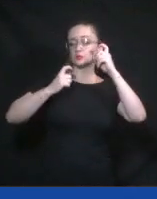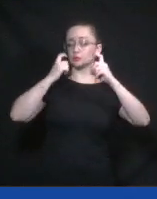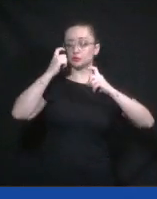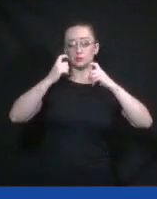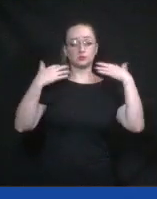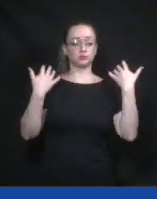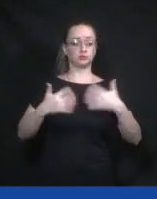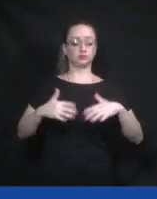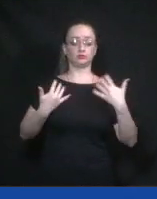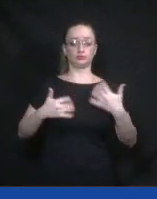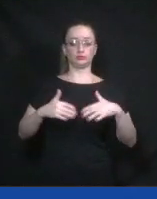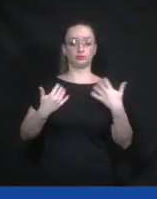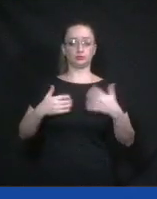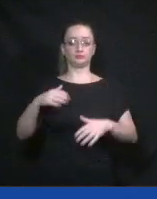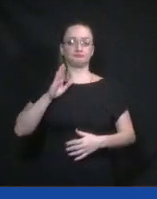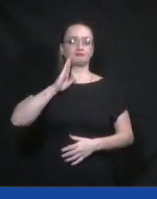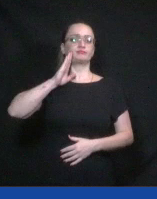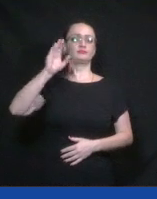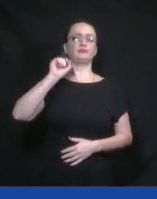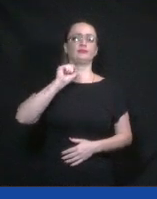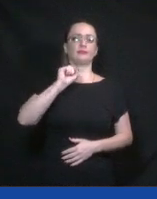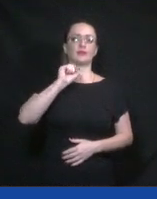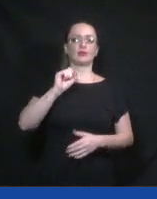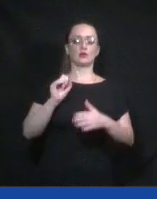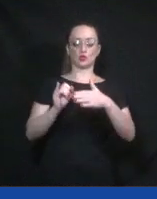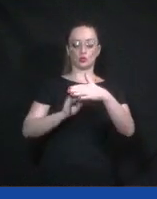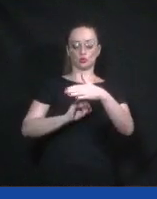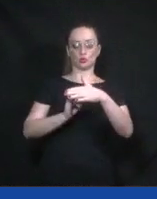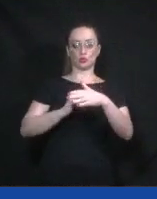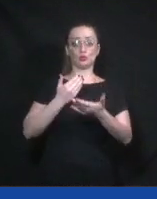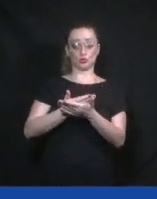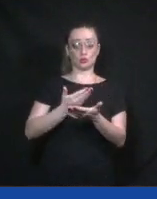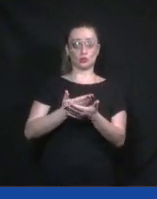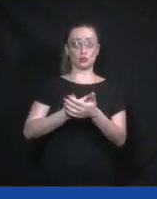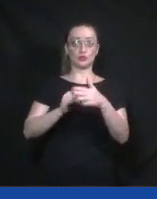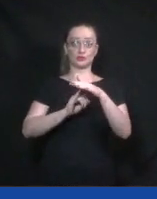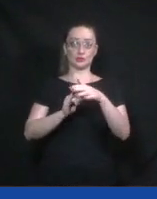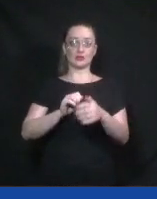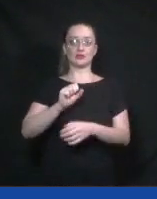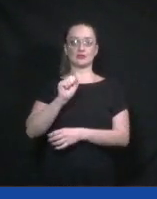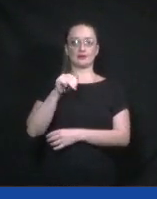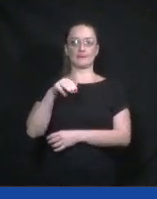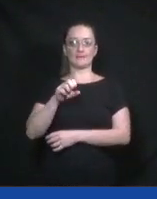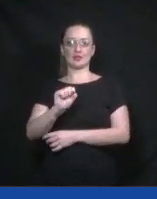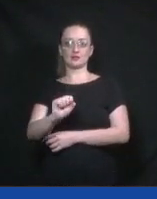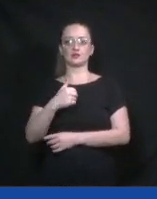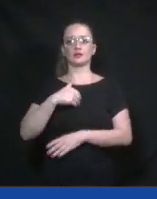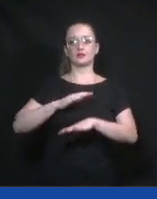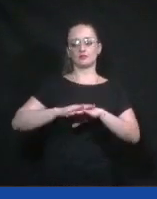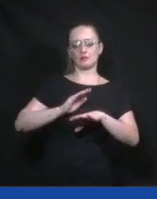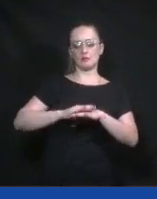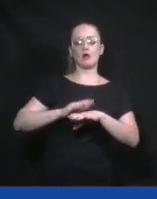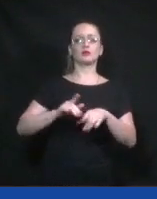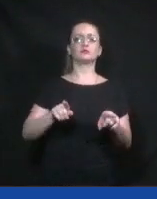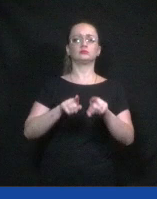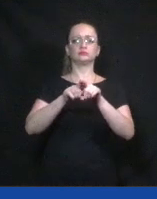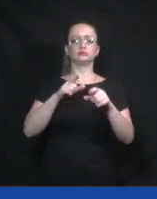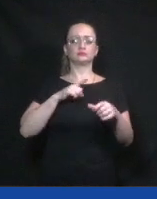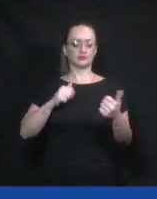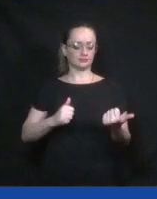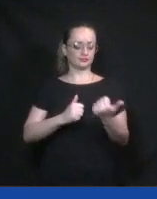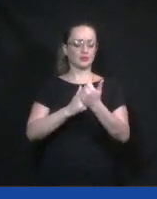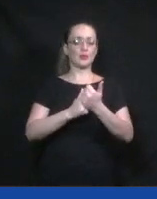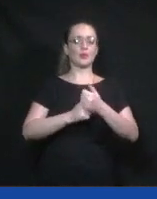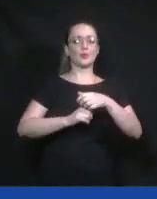aqui em especial o Instituto o desculpa o estudo do Instituto simples e contou inclusive com apoio do Instituto